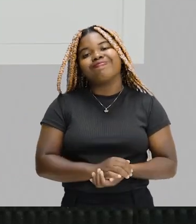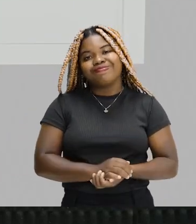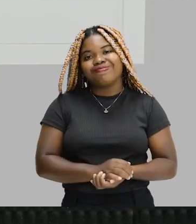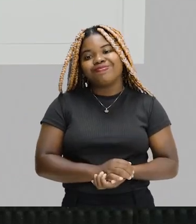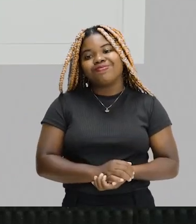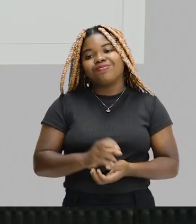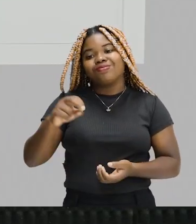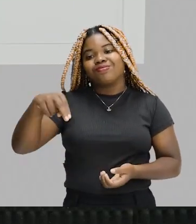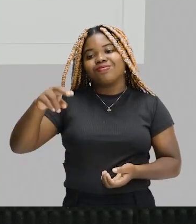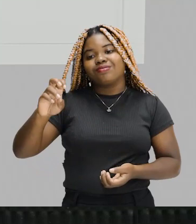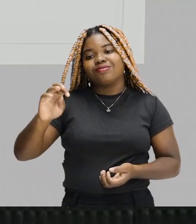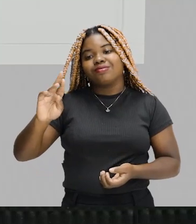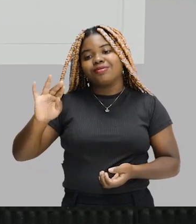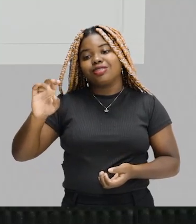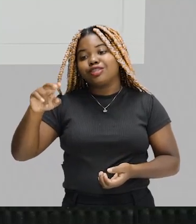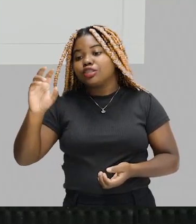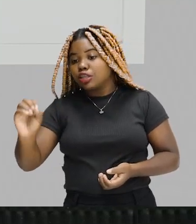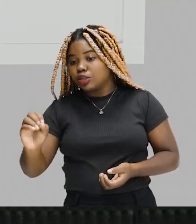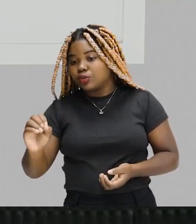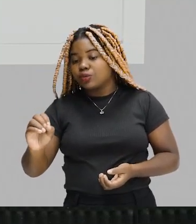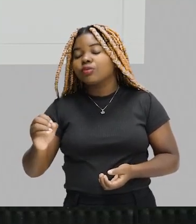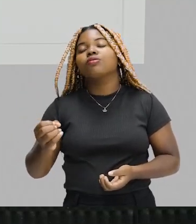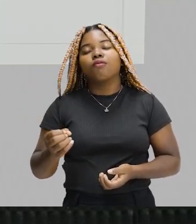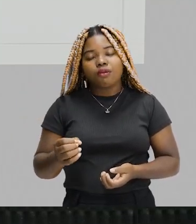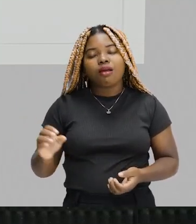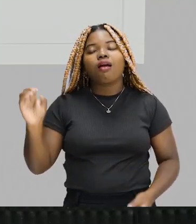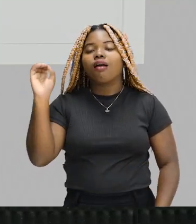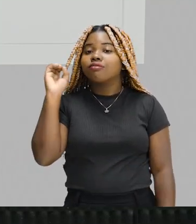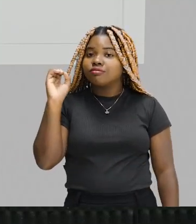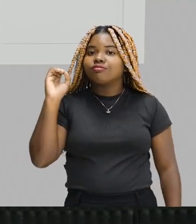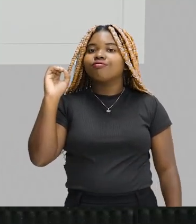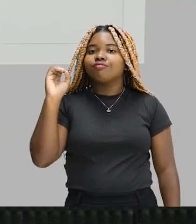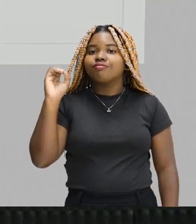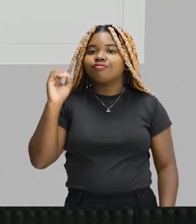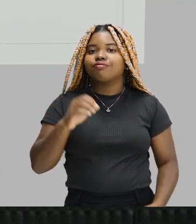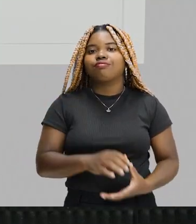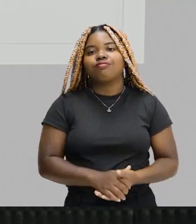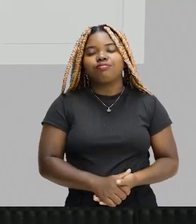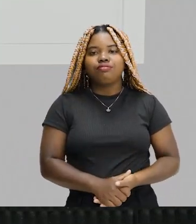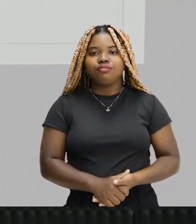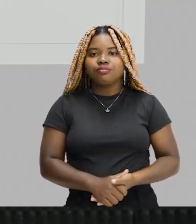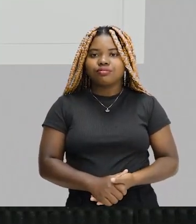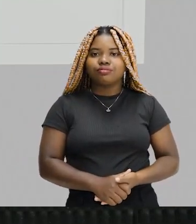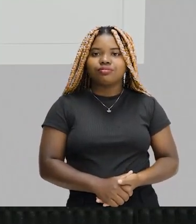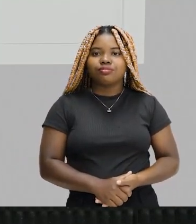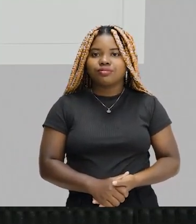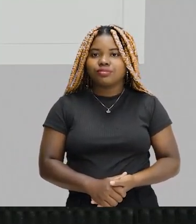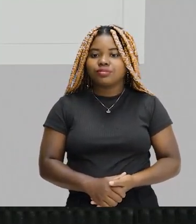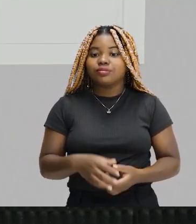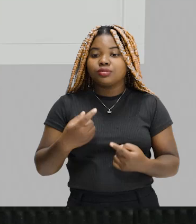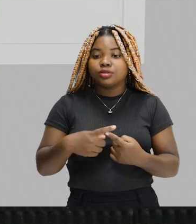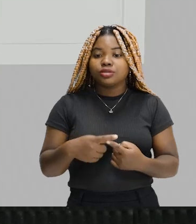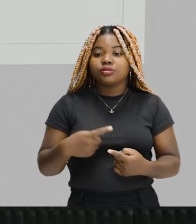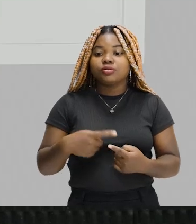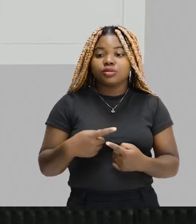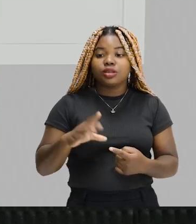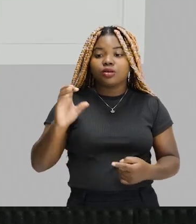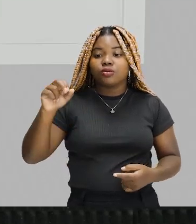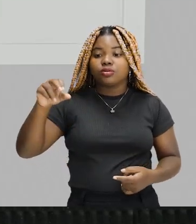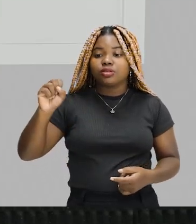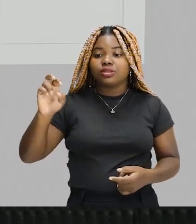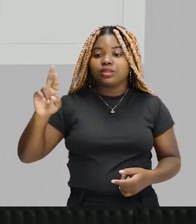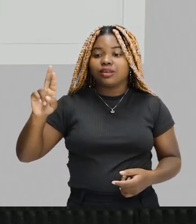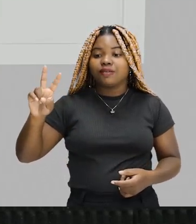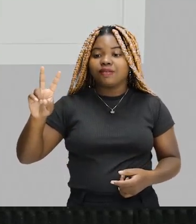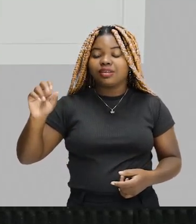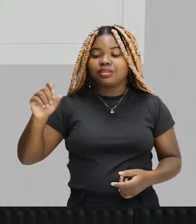carga do neutrino, que é o que eu queria, ela é nula. Tá certo? Justamente por conta dessa conservação.